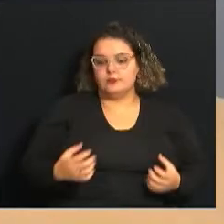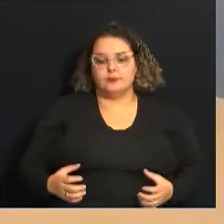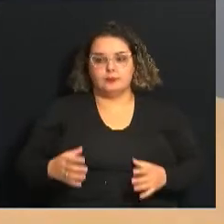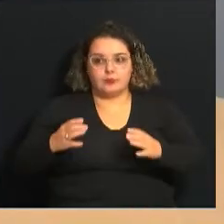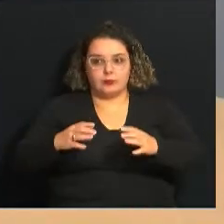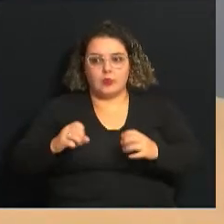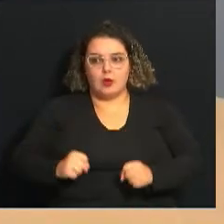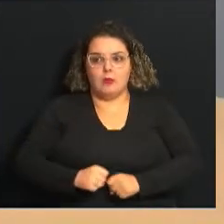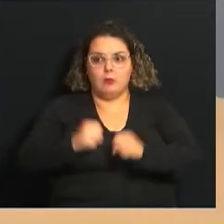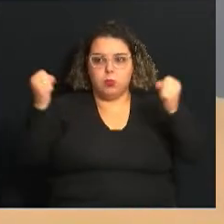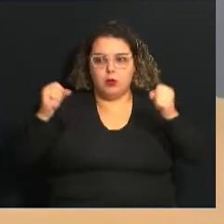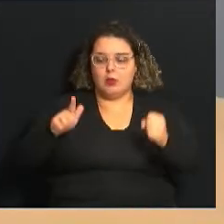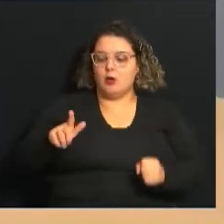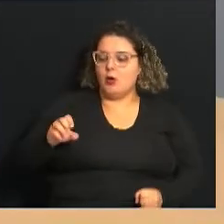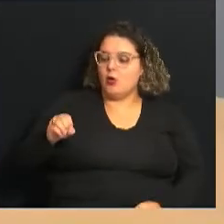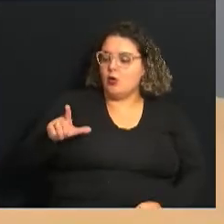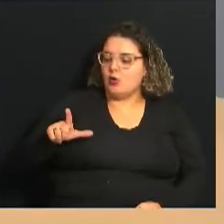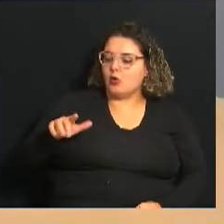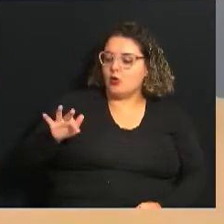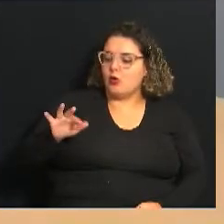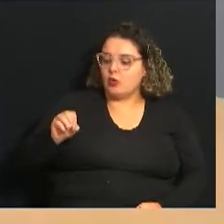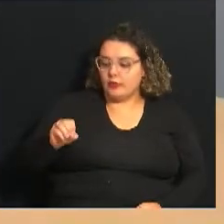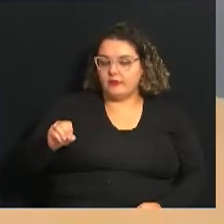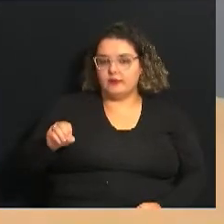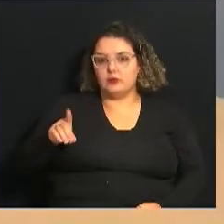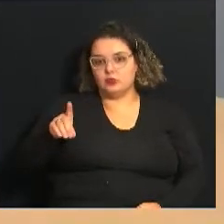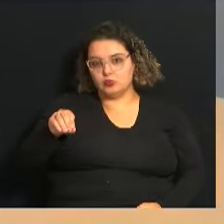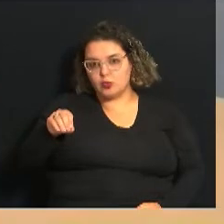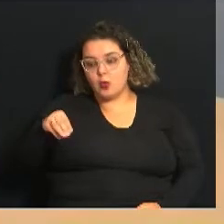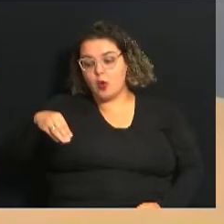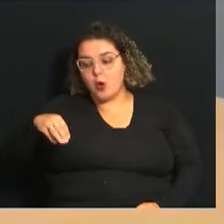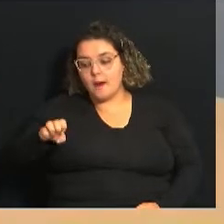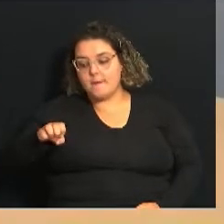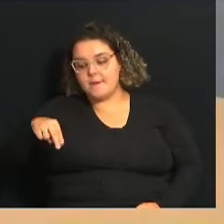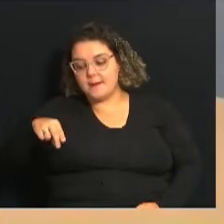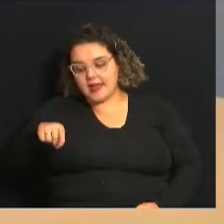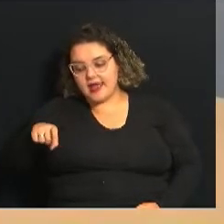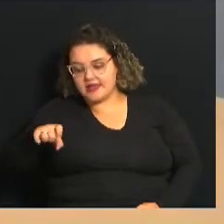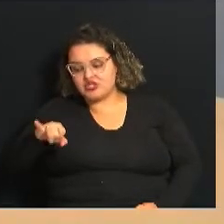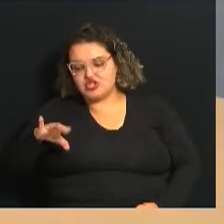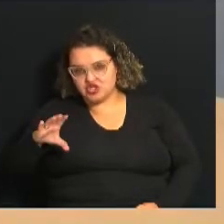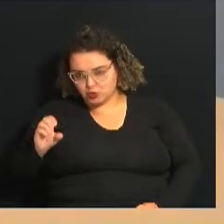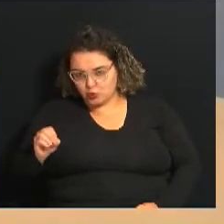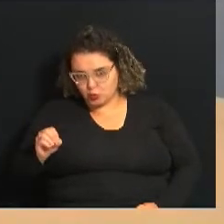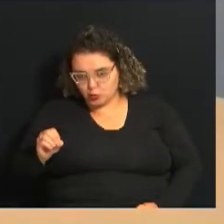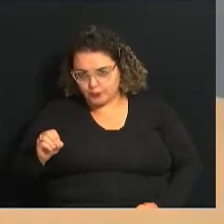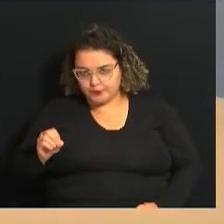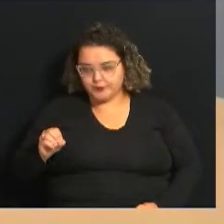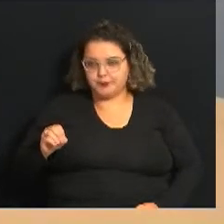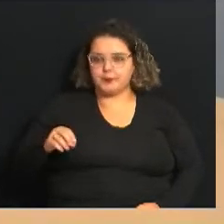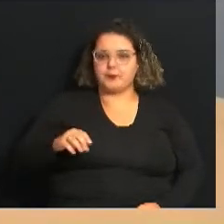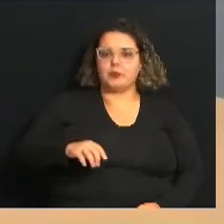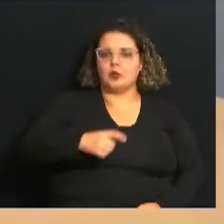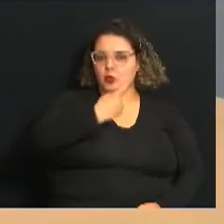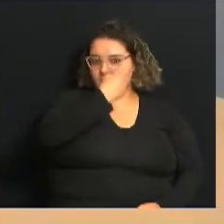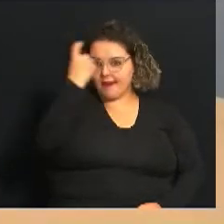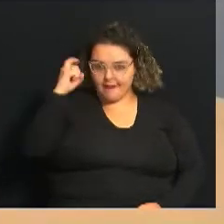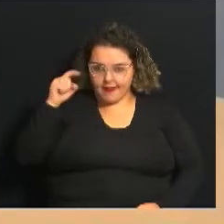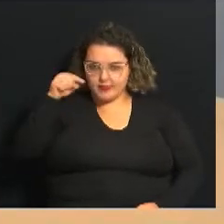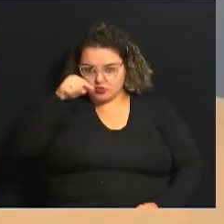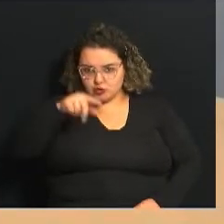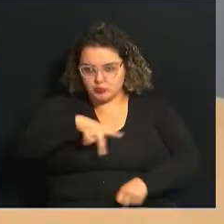Golfo do México, a península de Yucatán, no Golfo do México. Como eu disse, são raros, mas aqui no Brasil mesmo nós